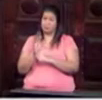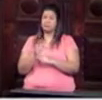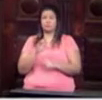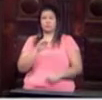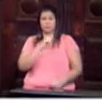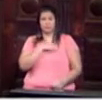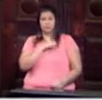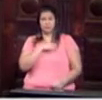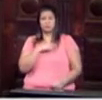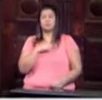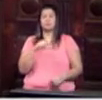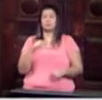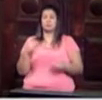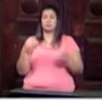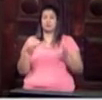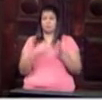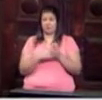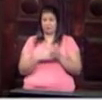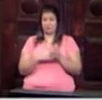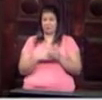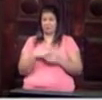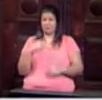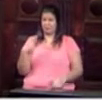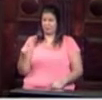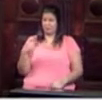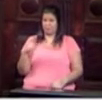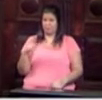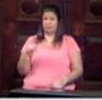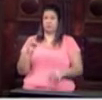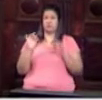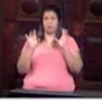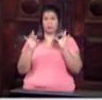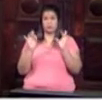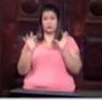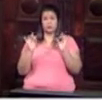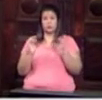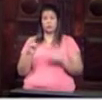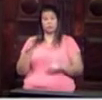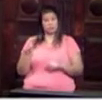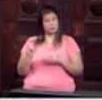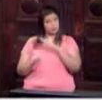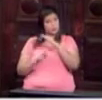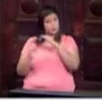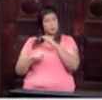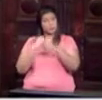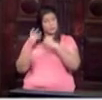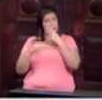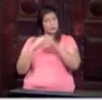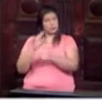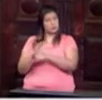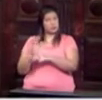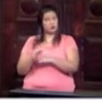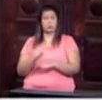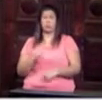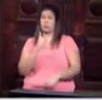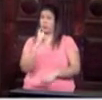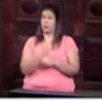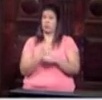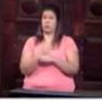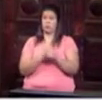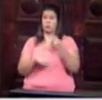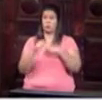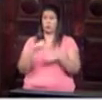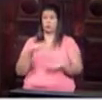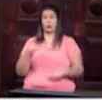que alcancem o tratamento tributário especial desde que a empresa beneficiária tenha faturado no ano